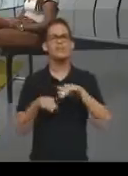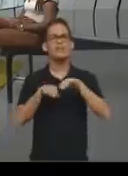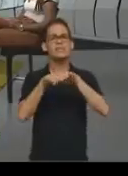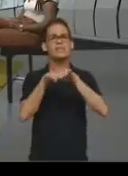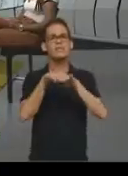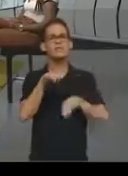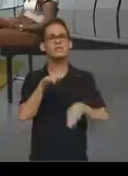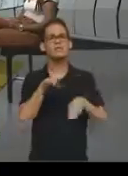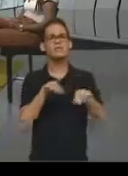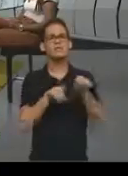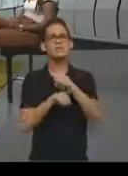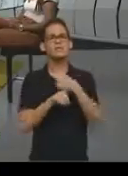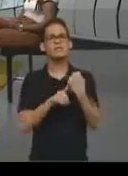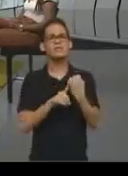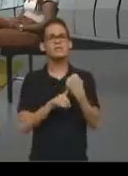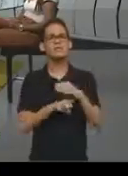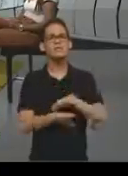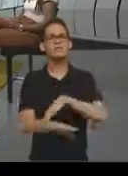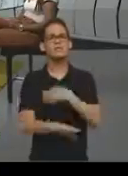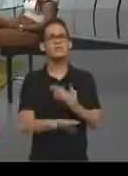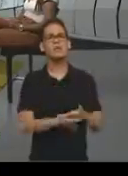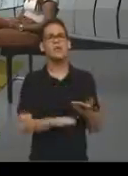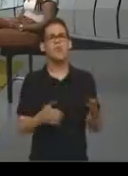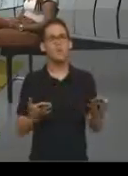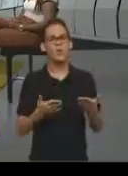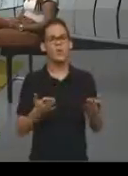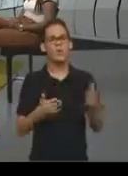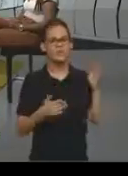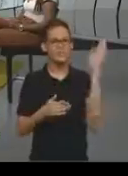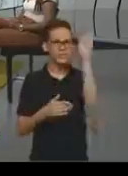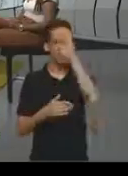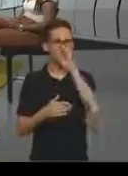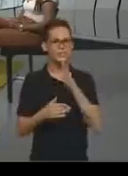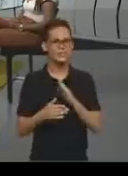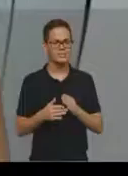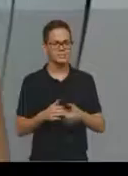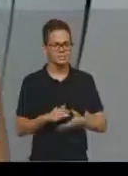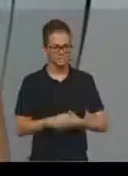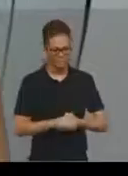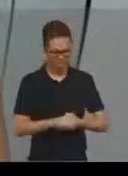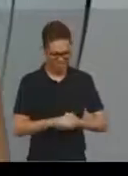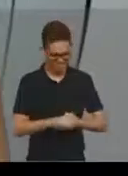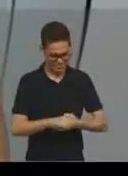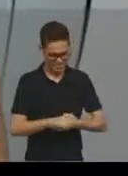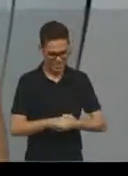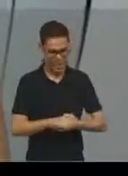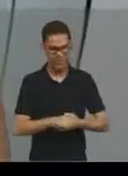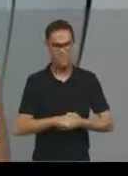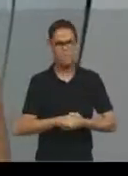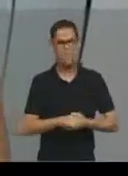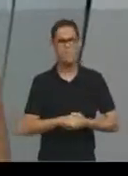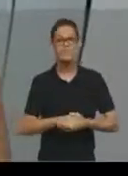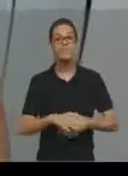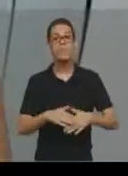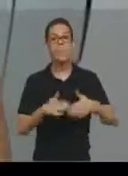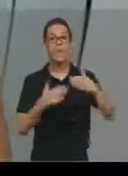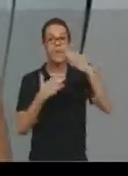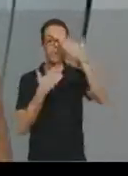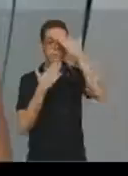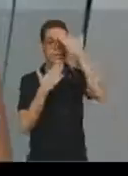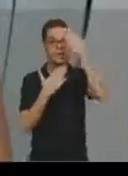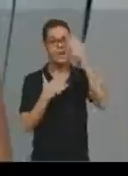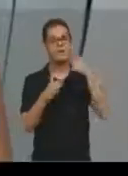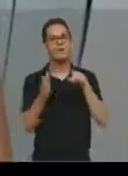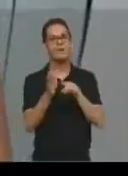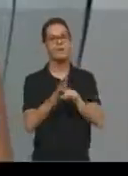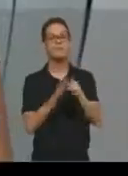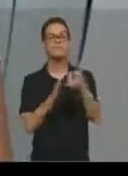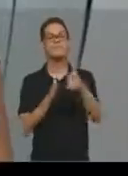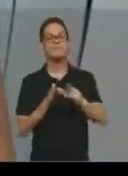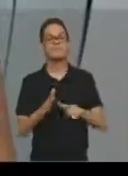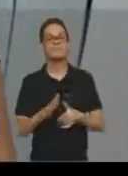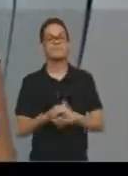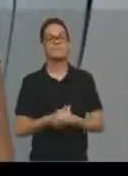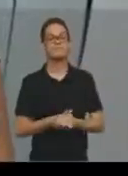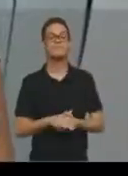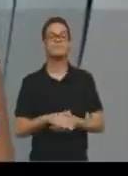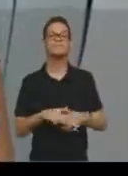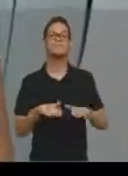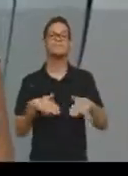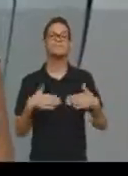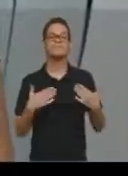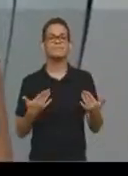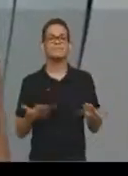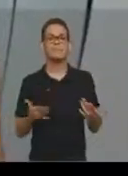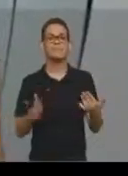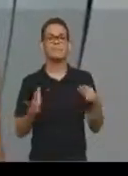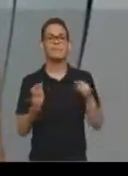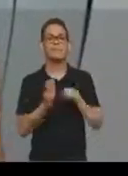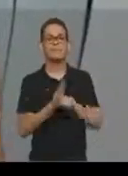desigualdade social até hoje no Brasil? Oi, Luiz Fernando, muito obrigada por sua pergunta mais uma vez, né? Bom, é uma